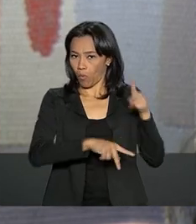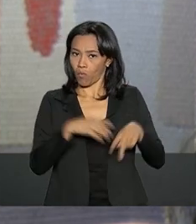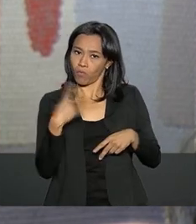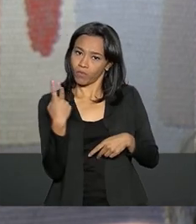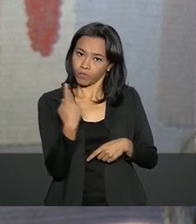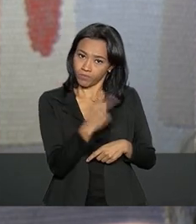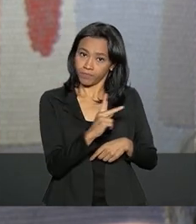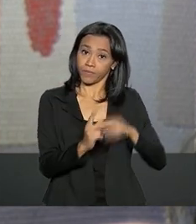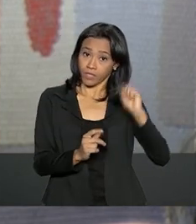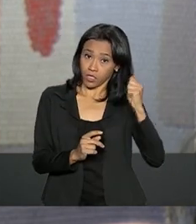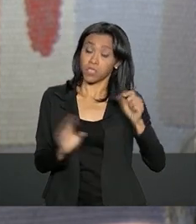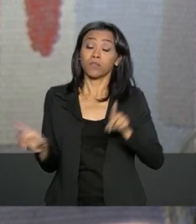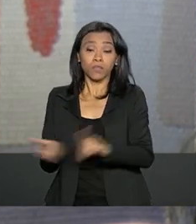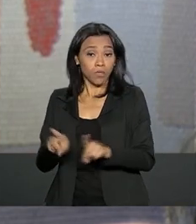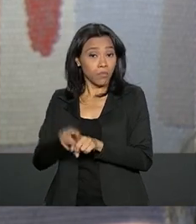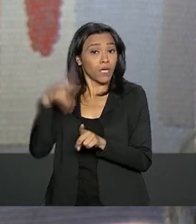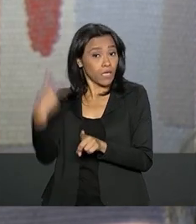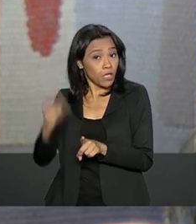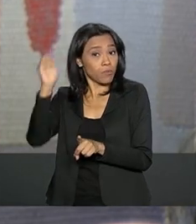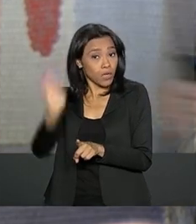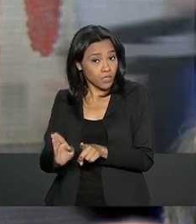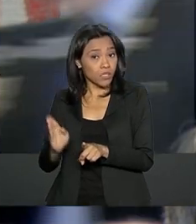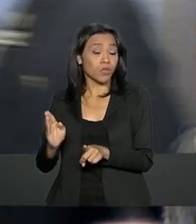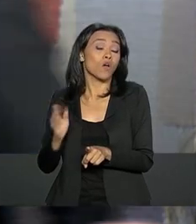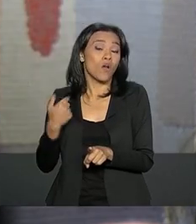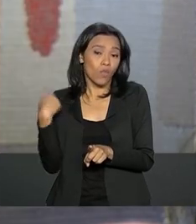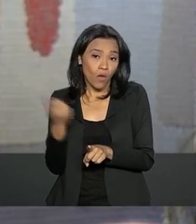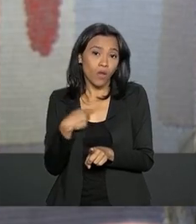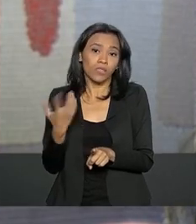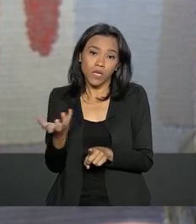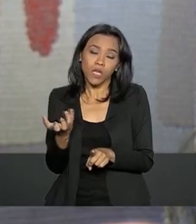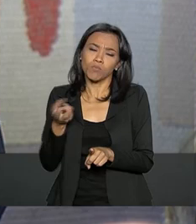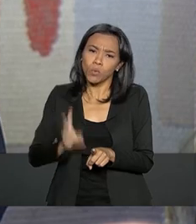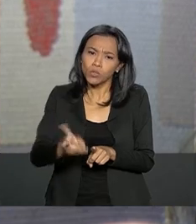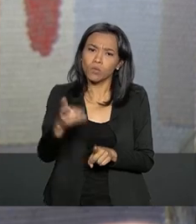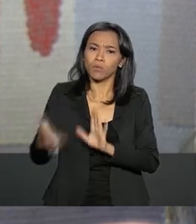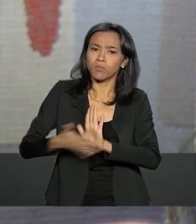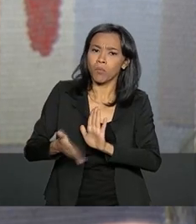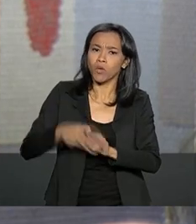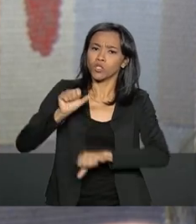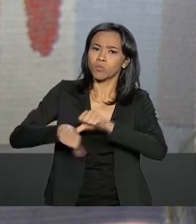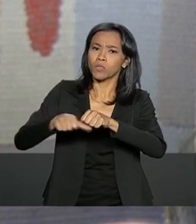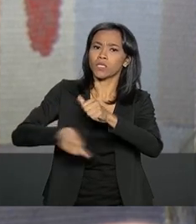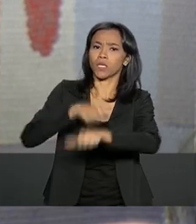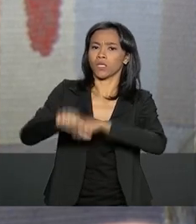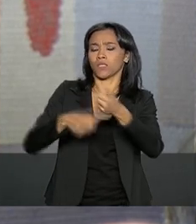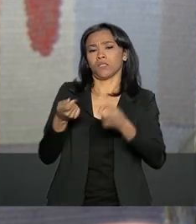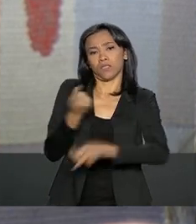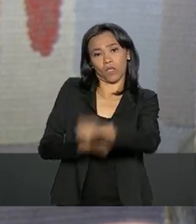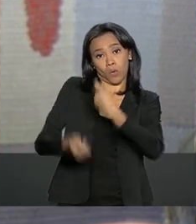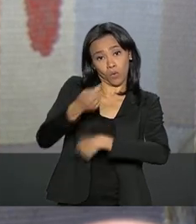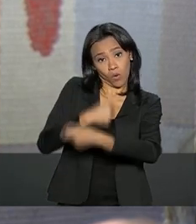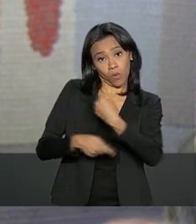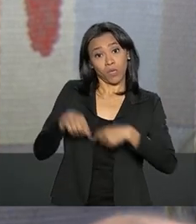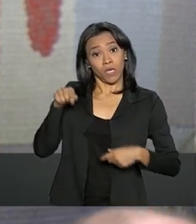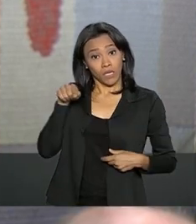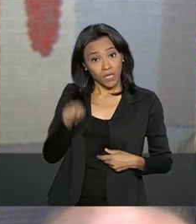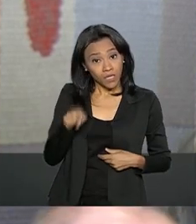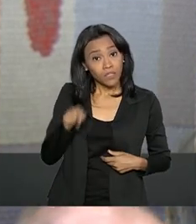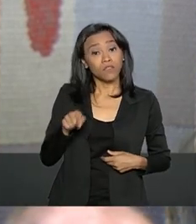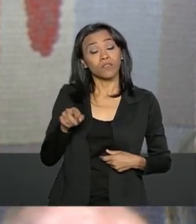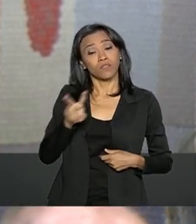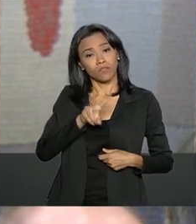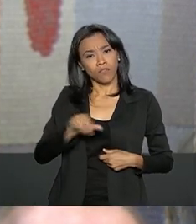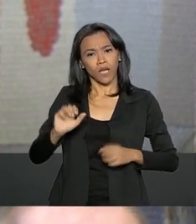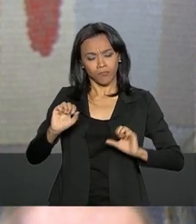Pois também no Brasil estamos decididos a levar adiante reformas econômicas de envergadura que solte as amarras do